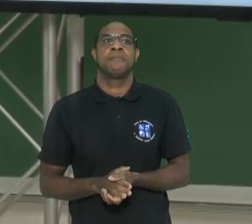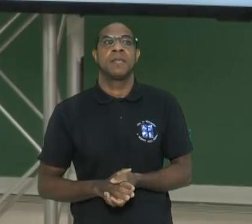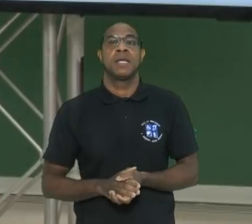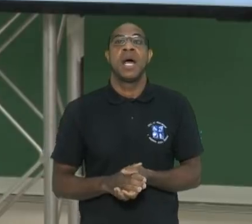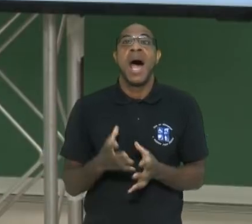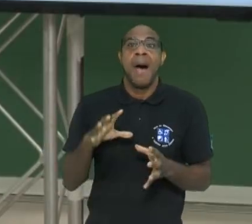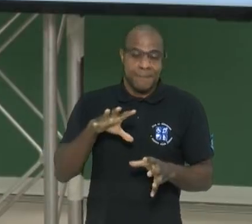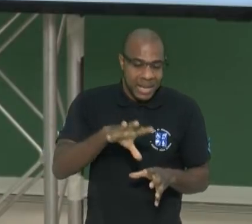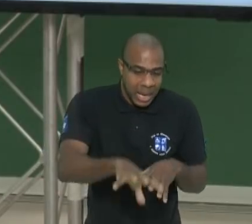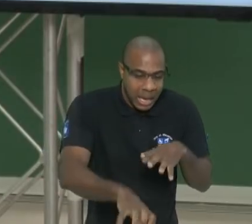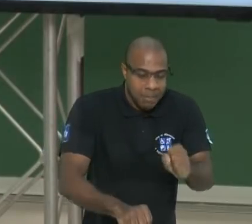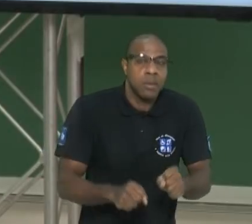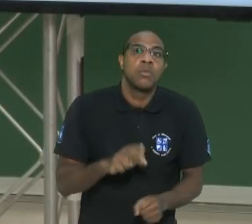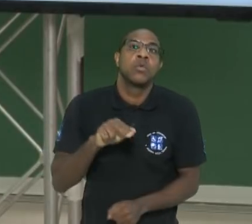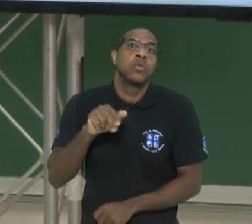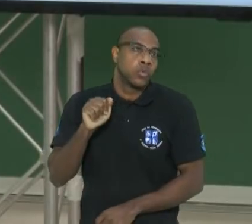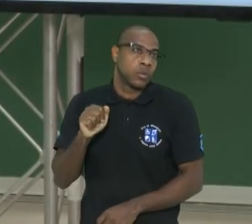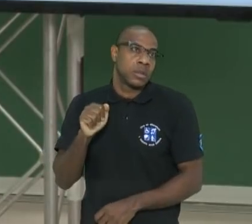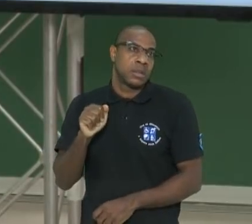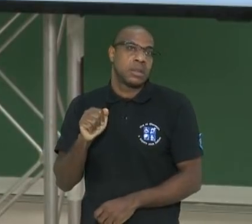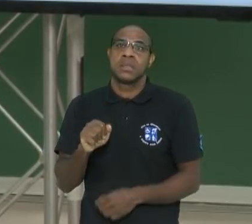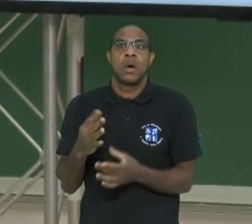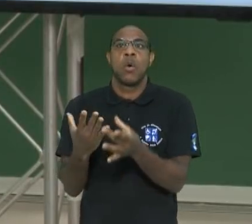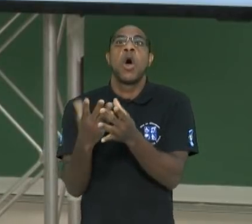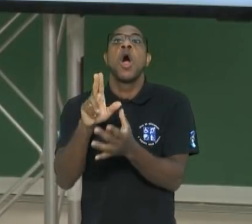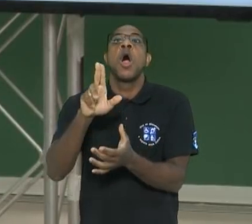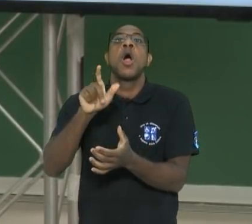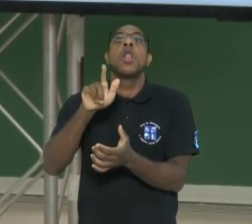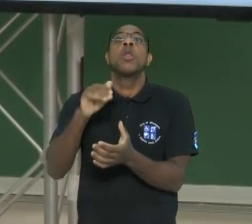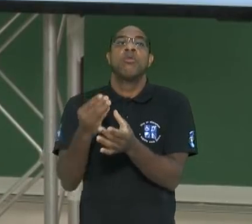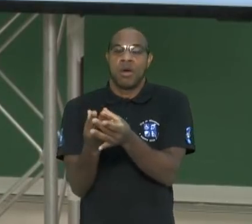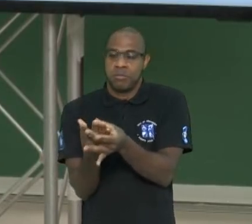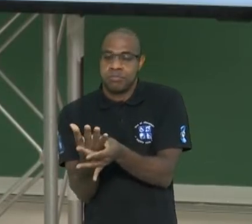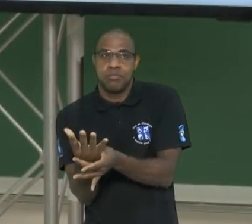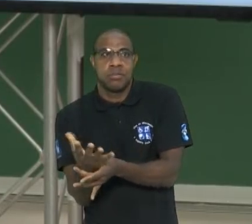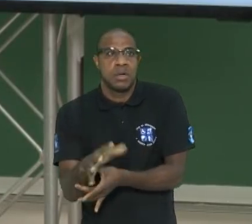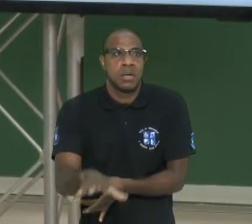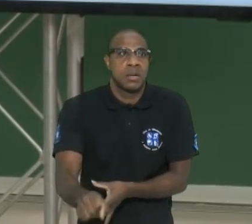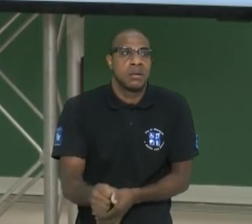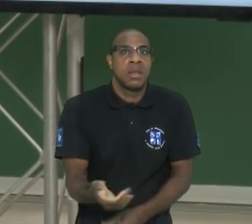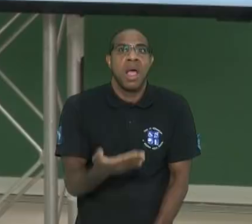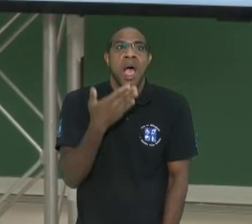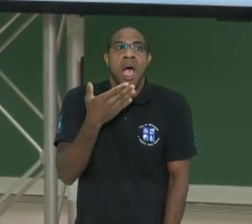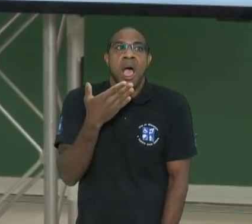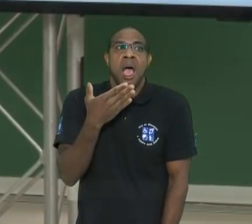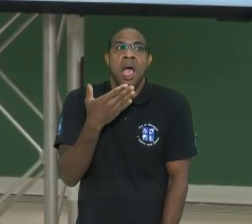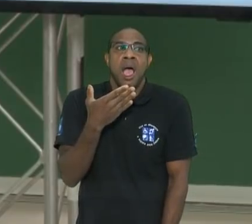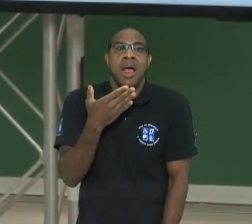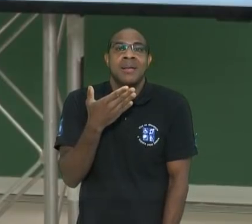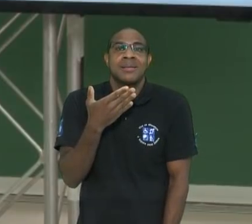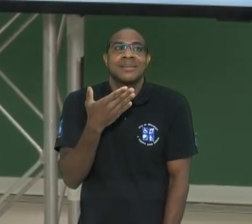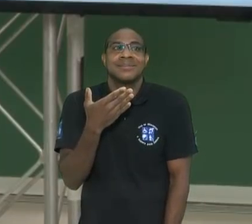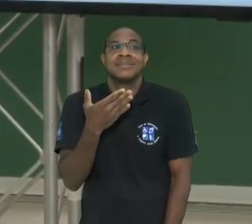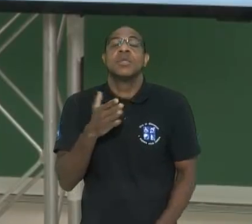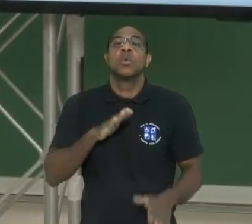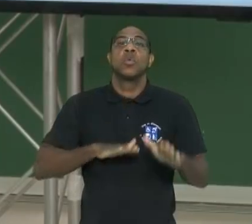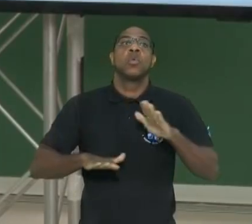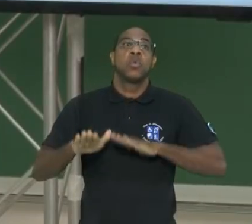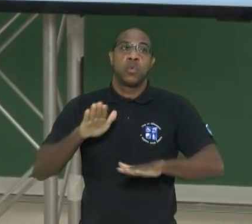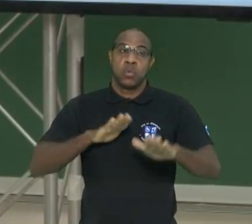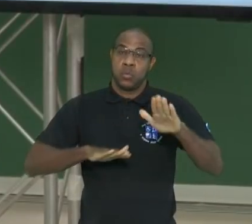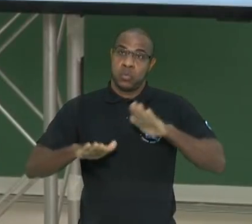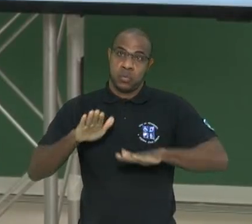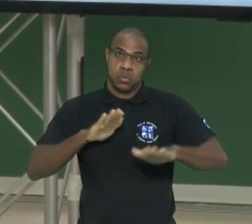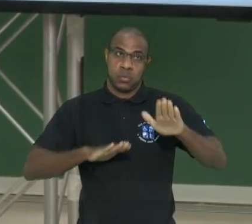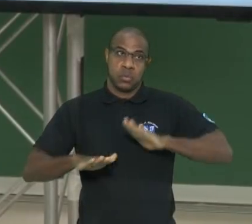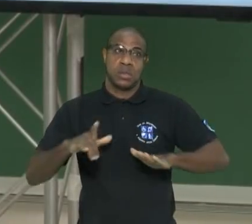porque você vai poder, mexeu ali, esqueceu, encostou a mão na boca, você vai estar ingerindo